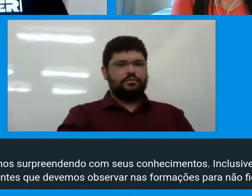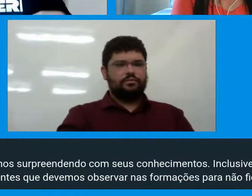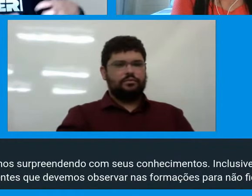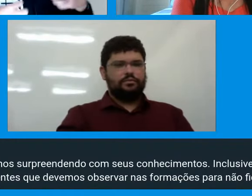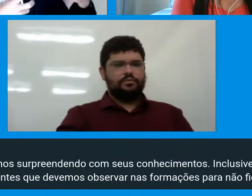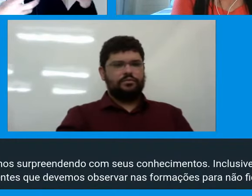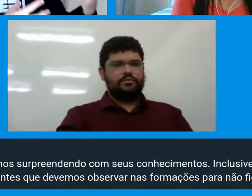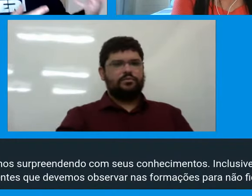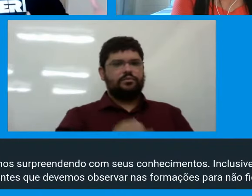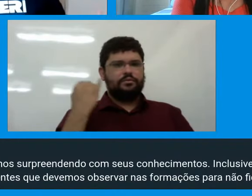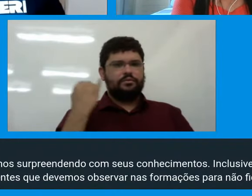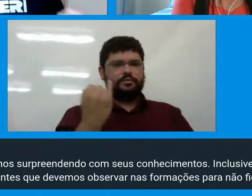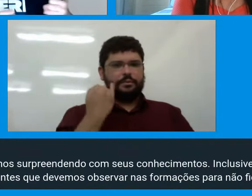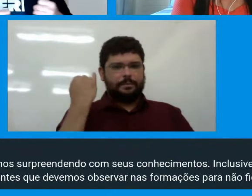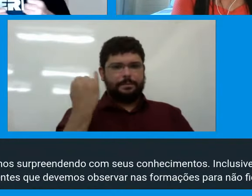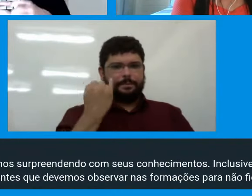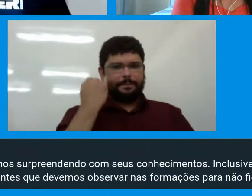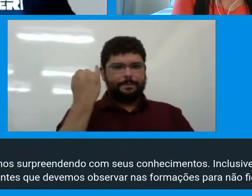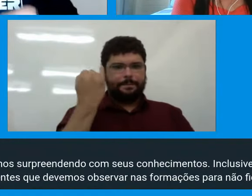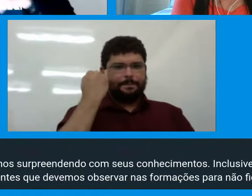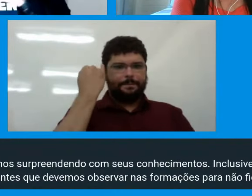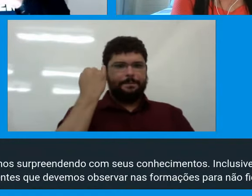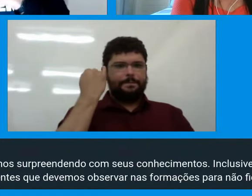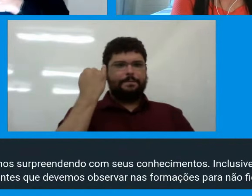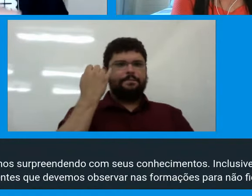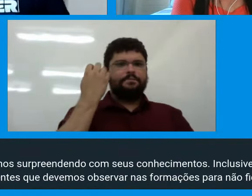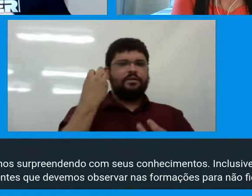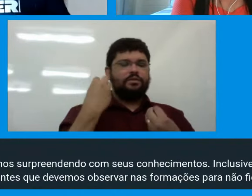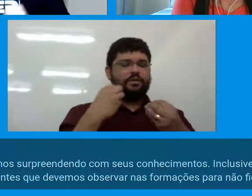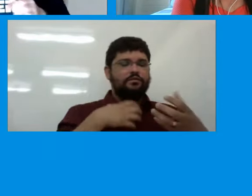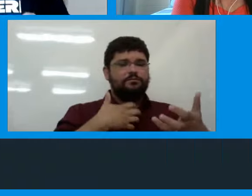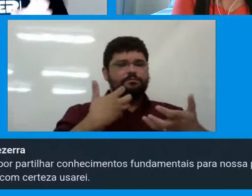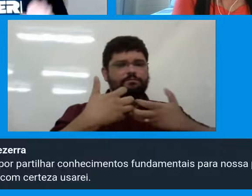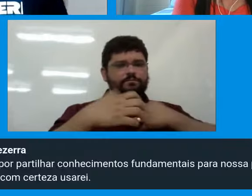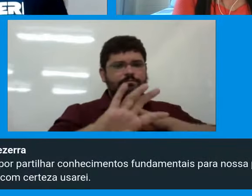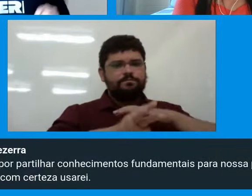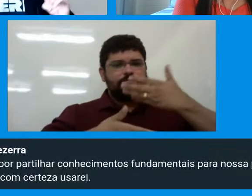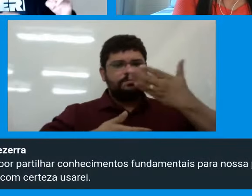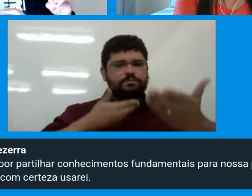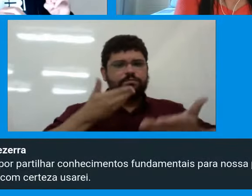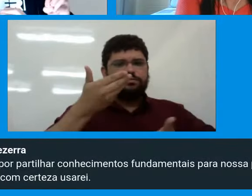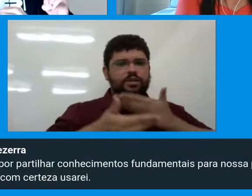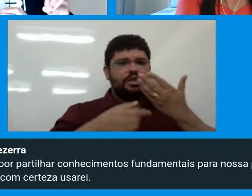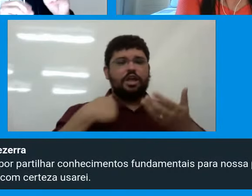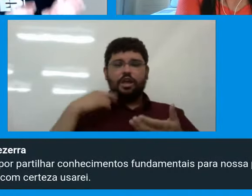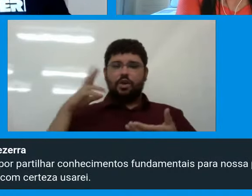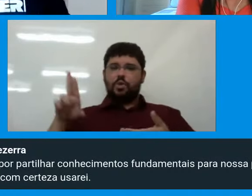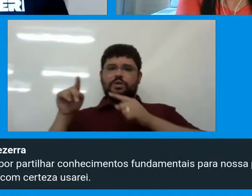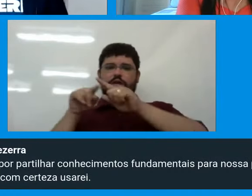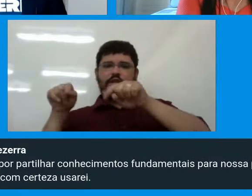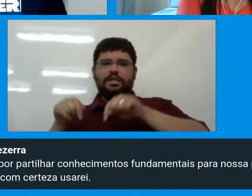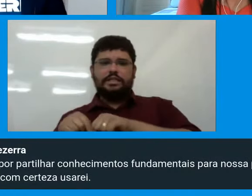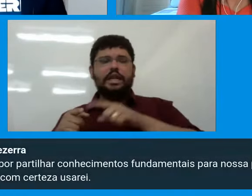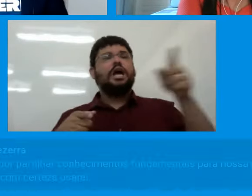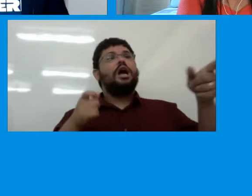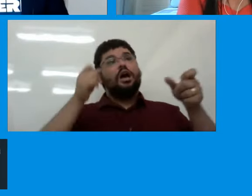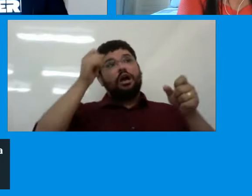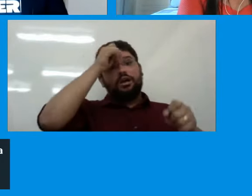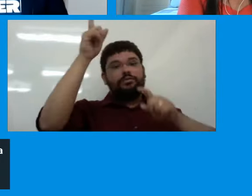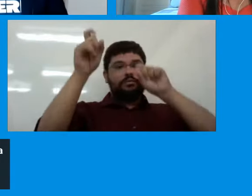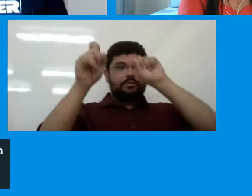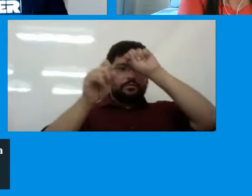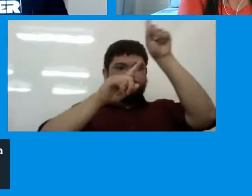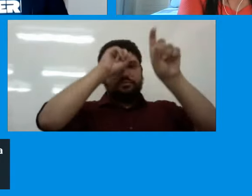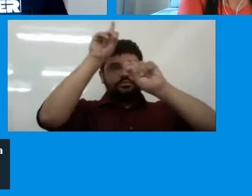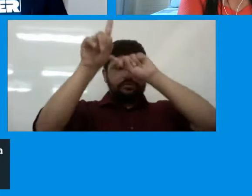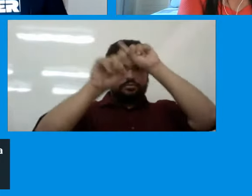bem dessa forma, funciona muito bem dessa outra forma. Eu fiz na minha sala, usei esse recurso, eu acho que esse dia a dia,